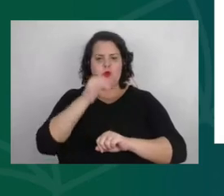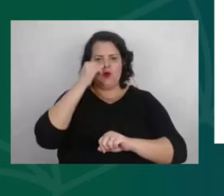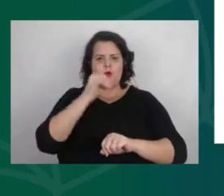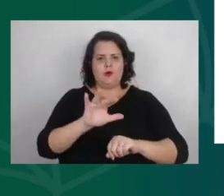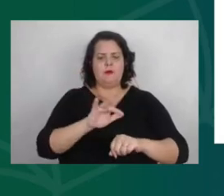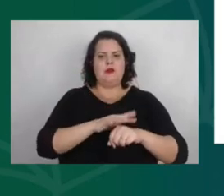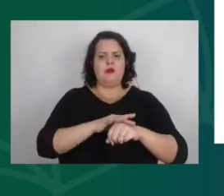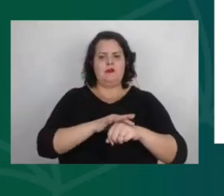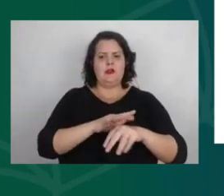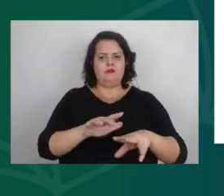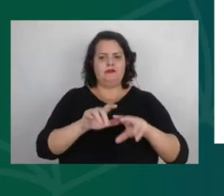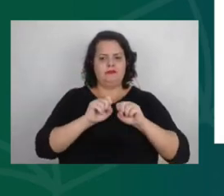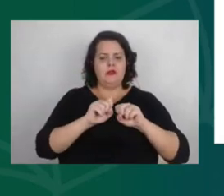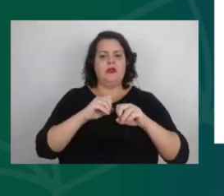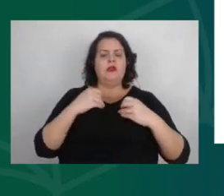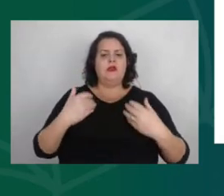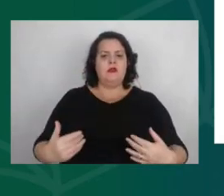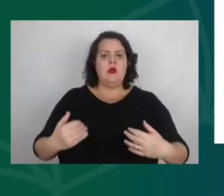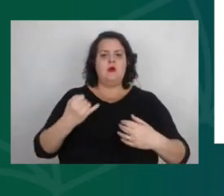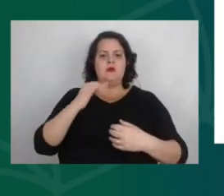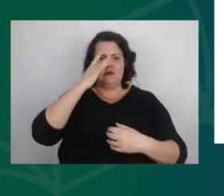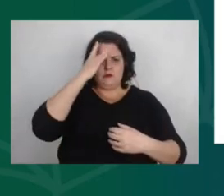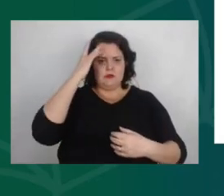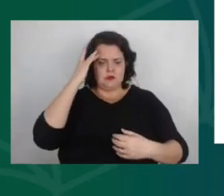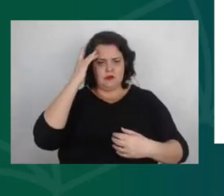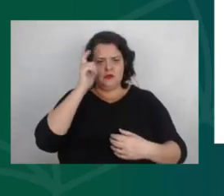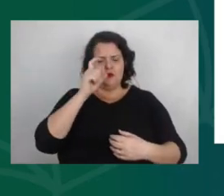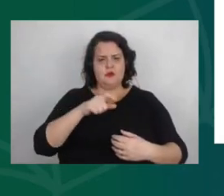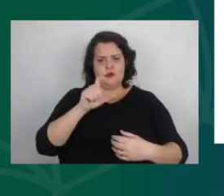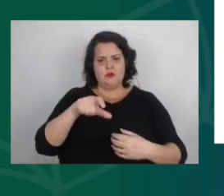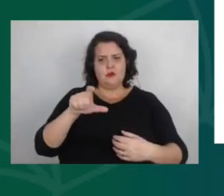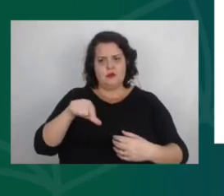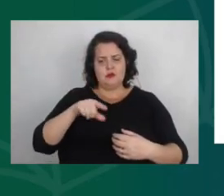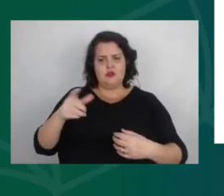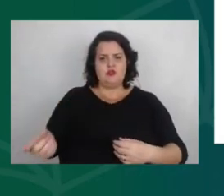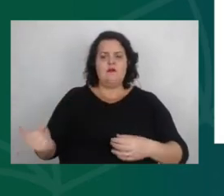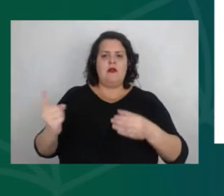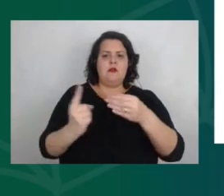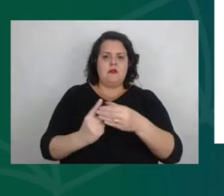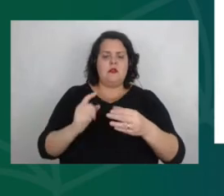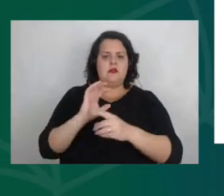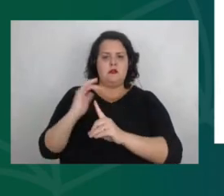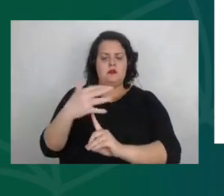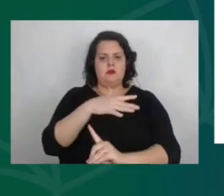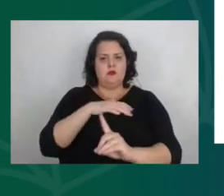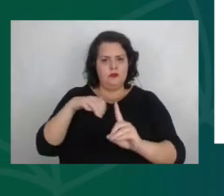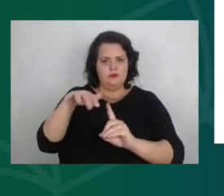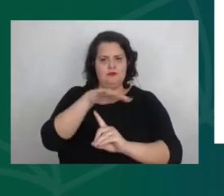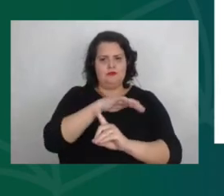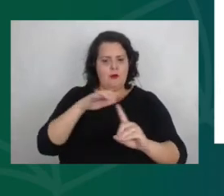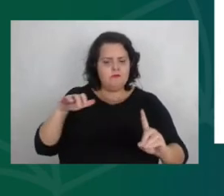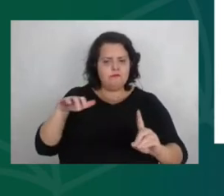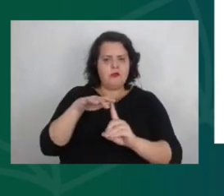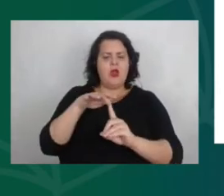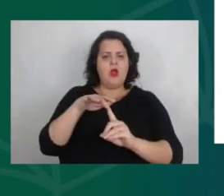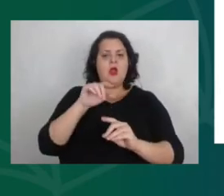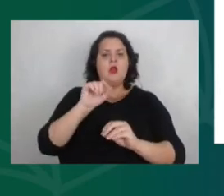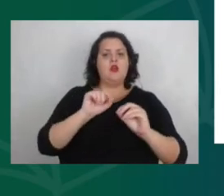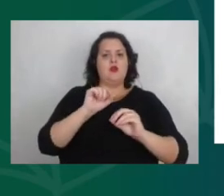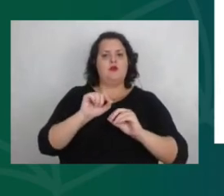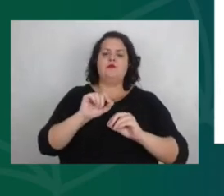Se o homem ele viver, né, se ele se inserir adequadamente no meio ambiente, a promoção de saúde ela